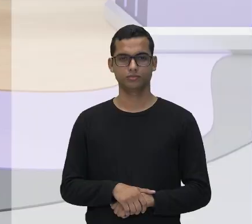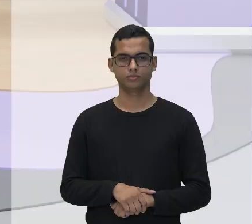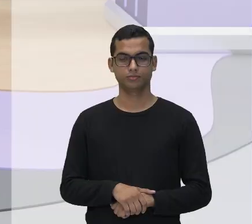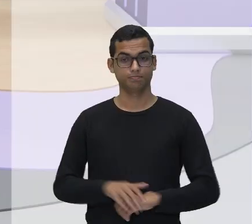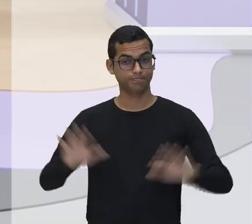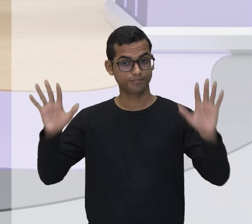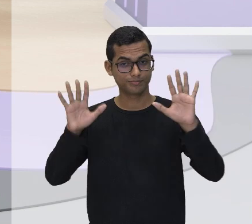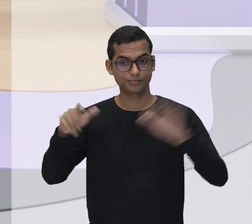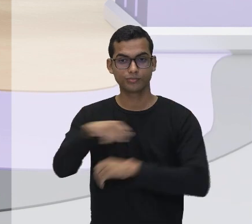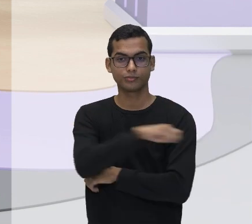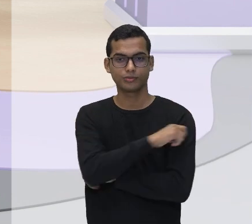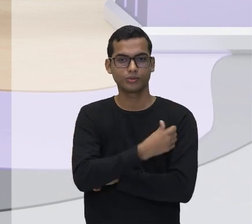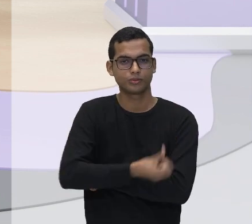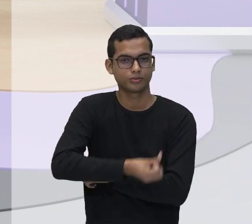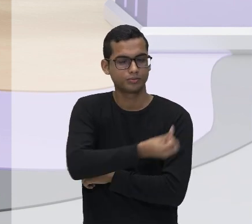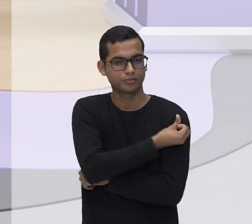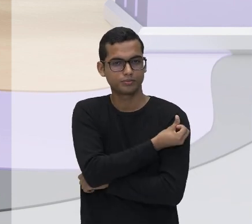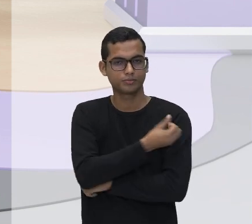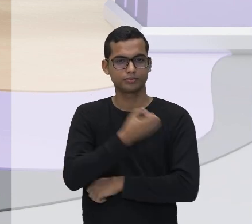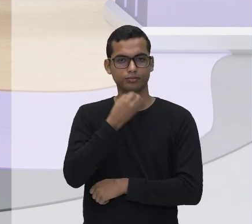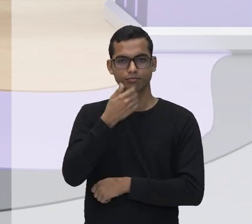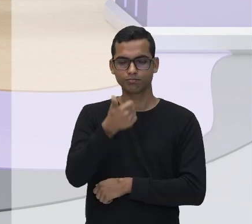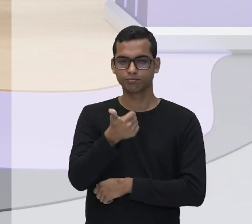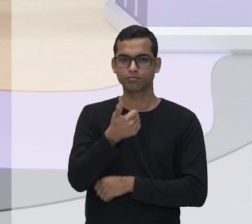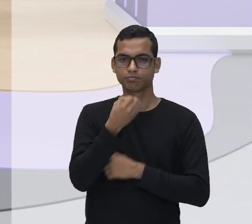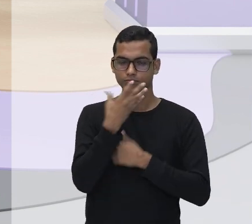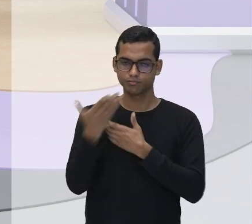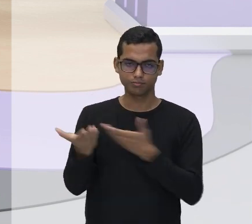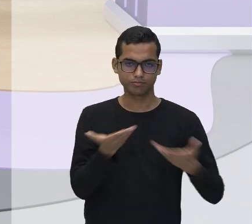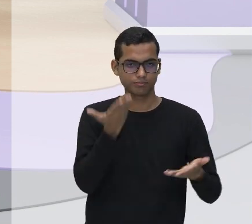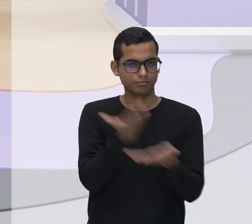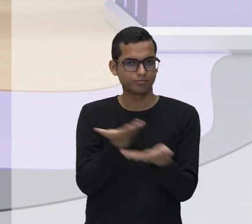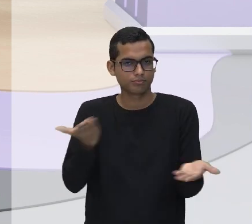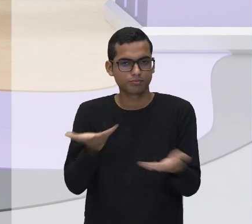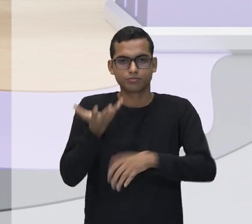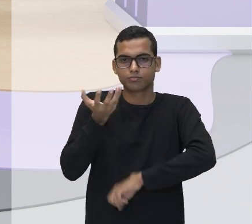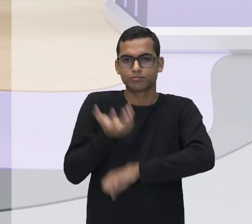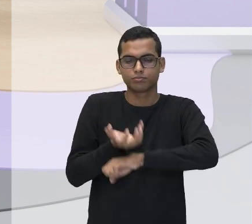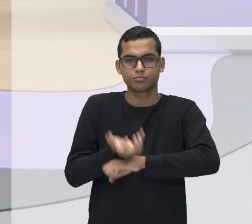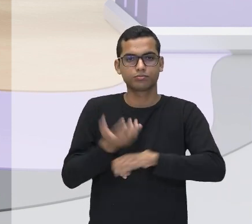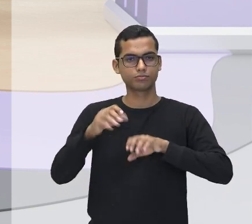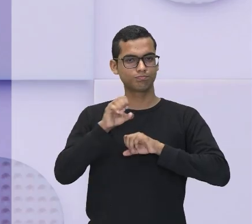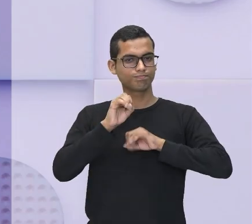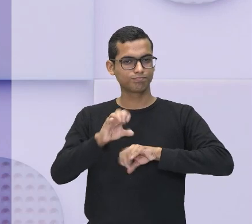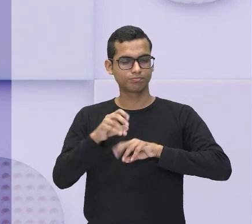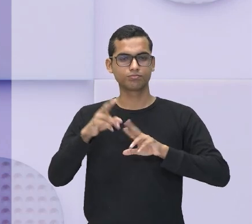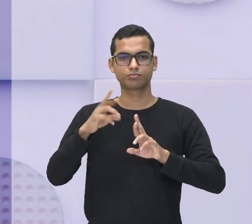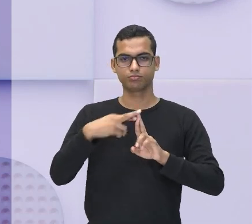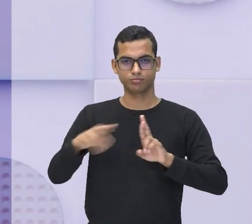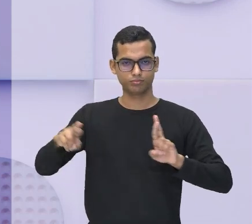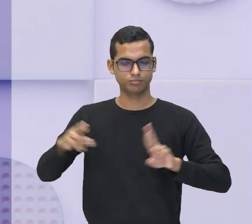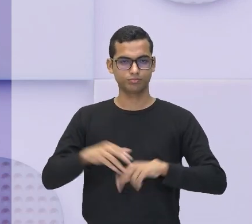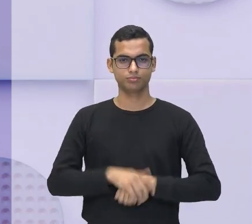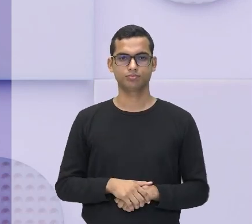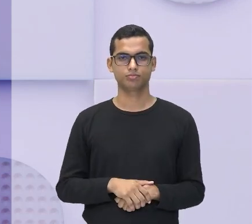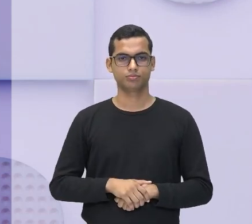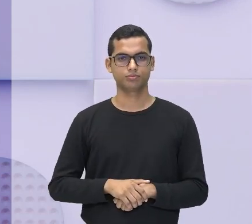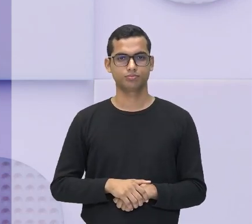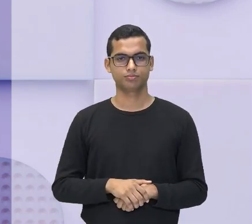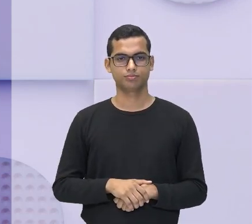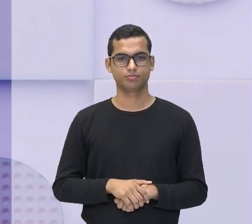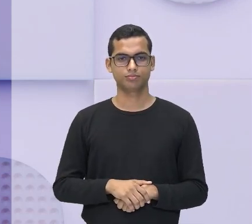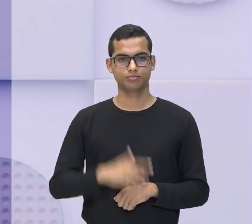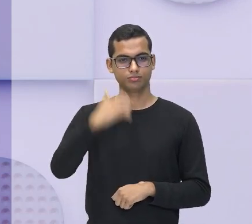Olá, alunos do sexto ano, sejam bem-vindos à nossa aula de ensino religioso. Eu sou o